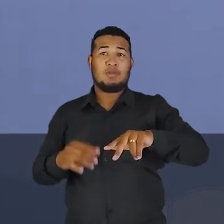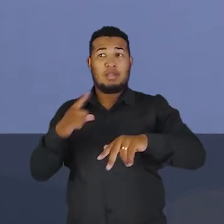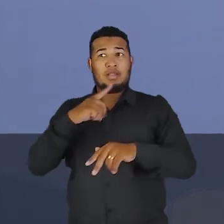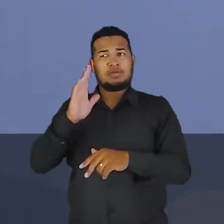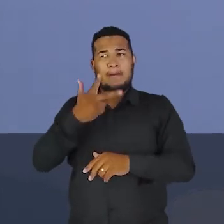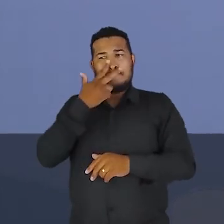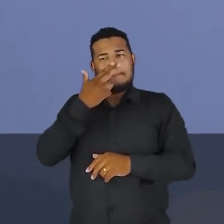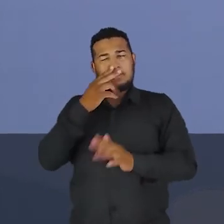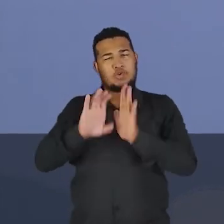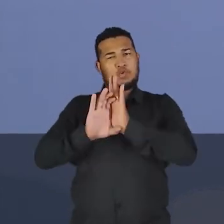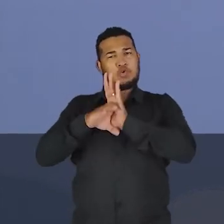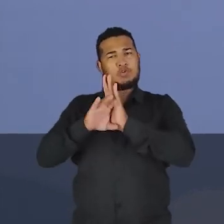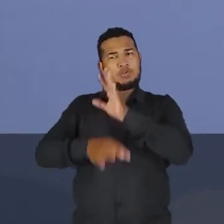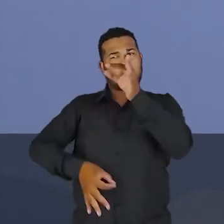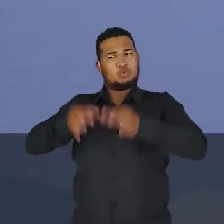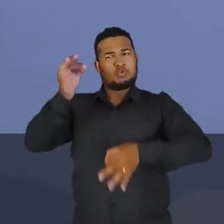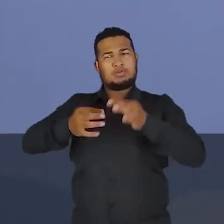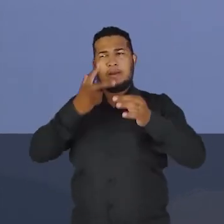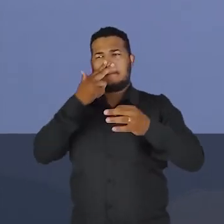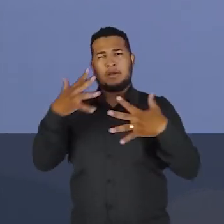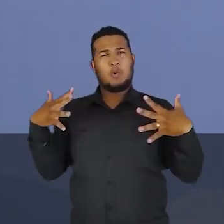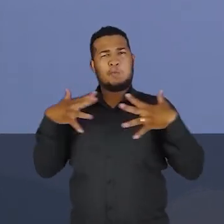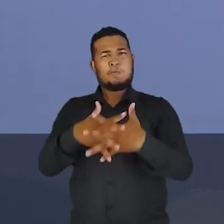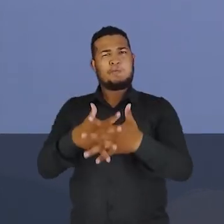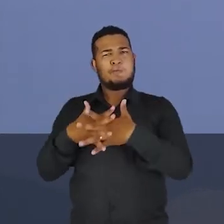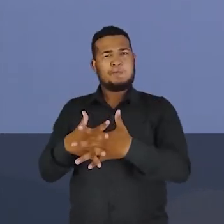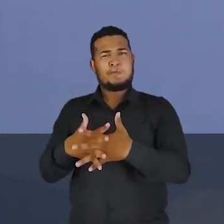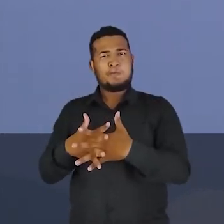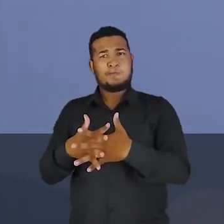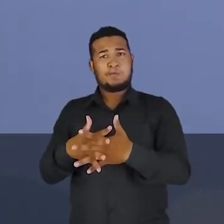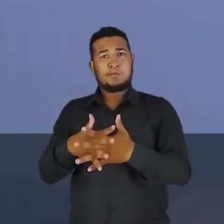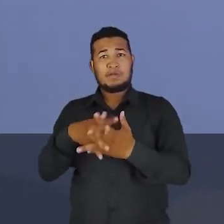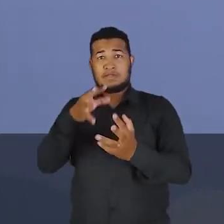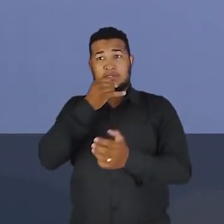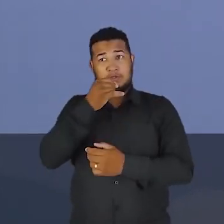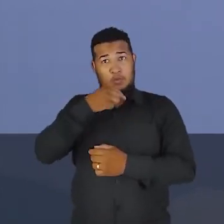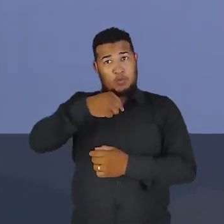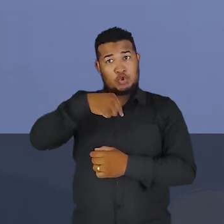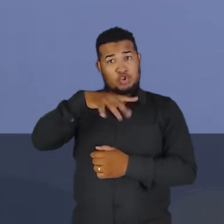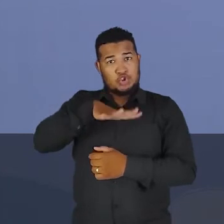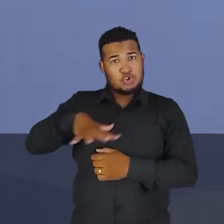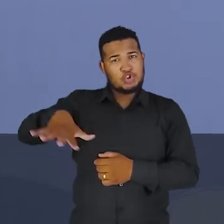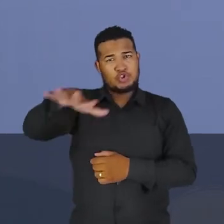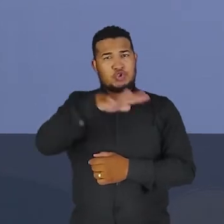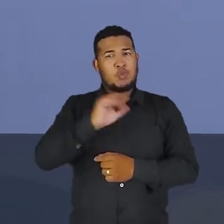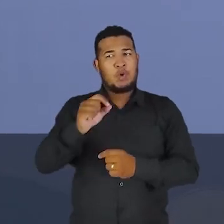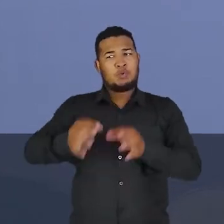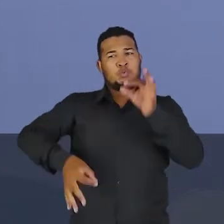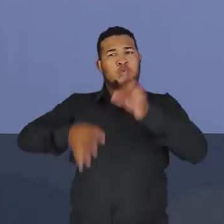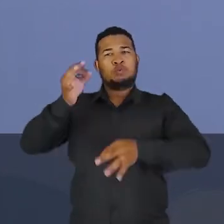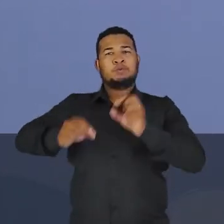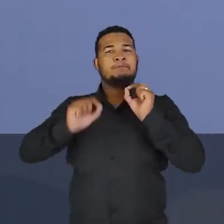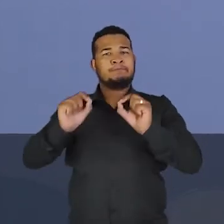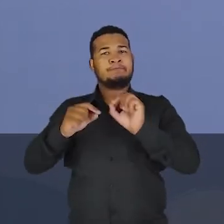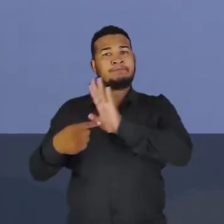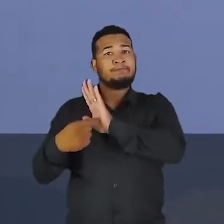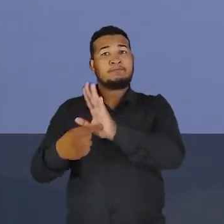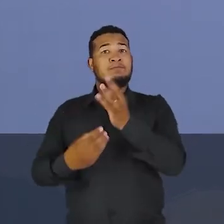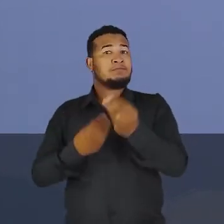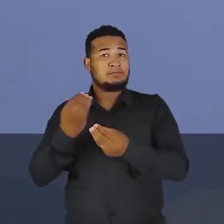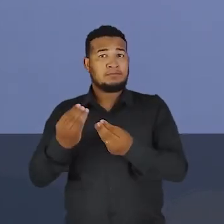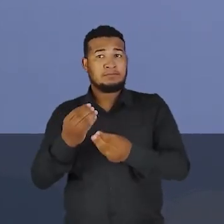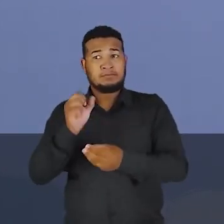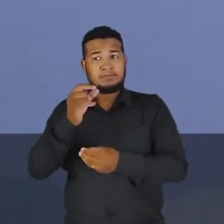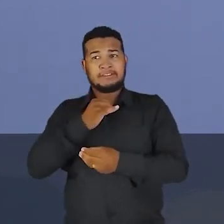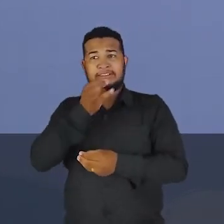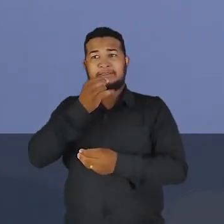de justiça muito deturpada. Para nós, em geral, a justiça se estabelece quando o